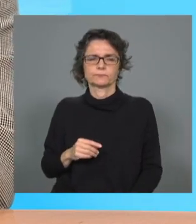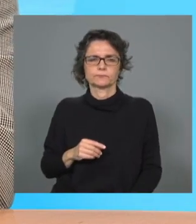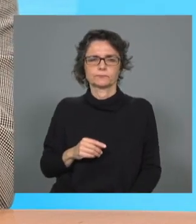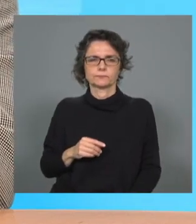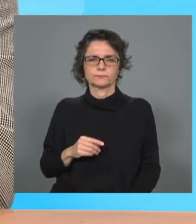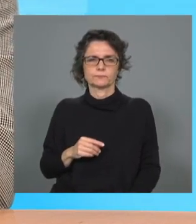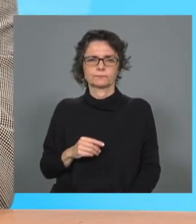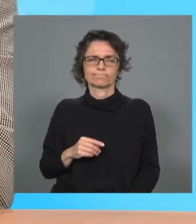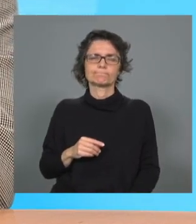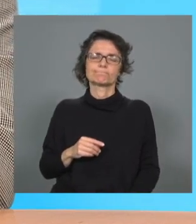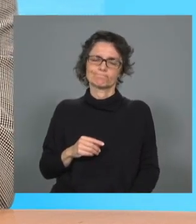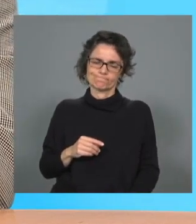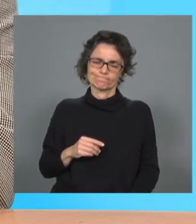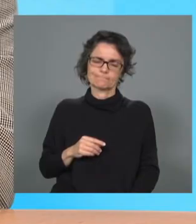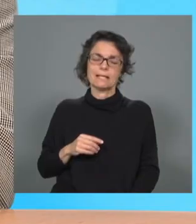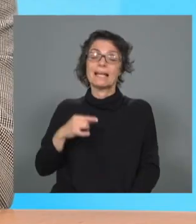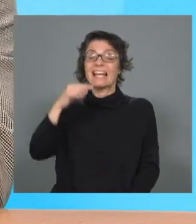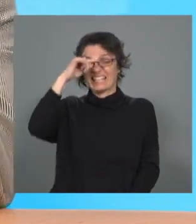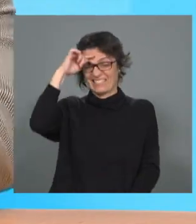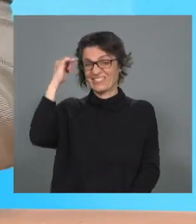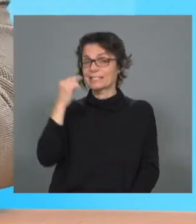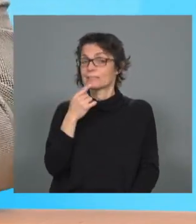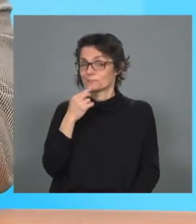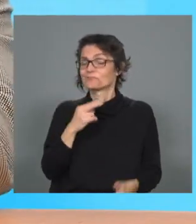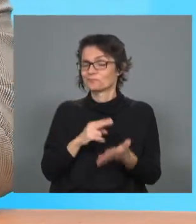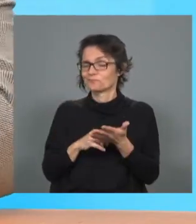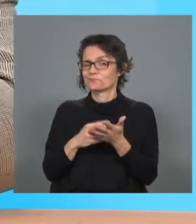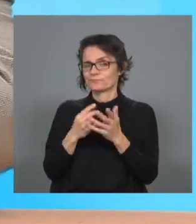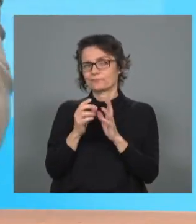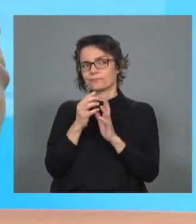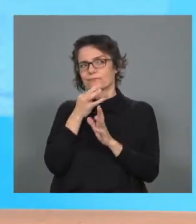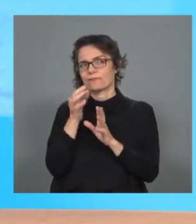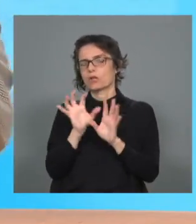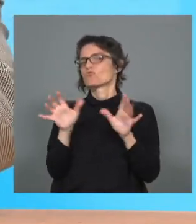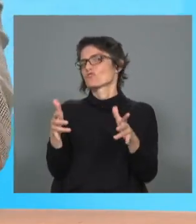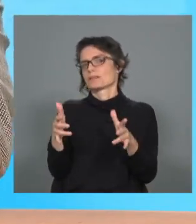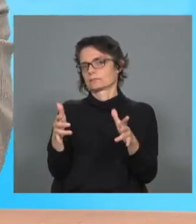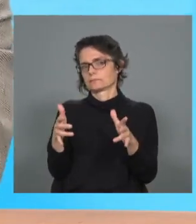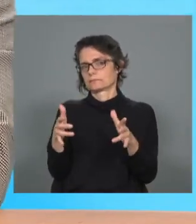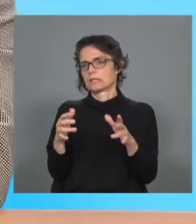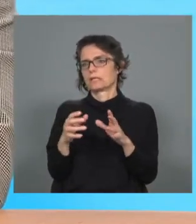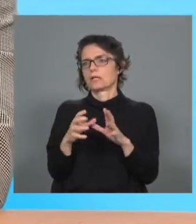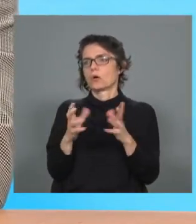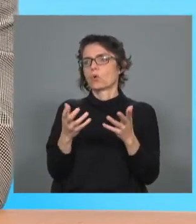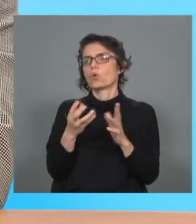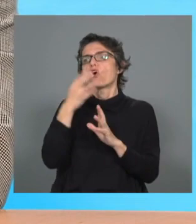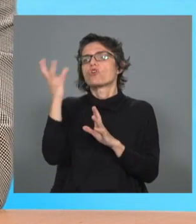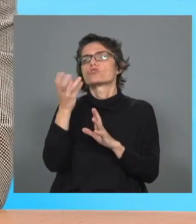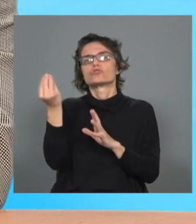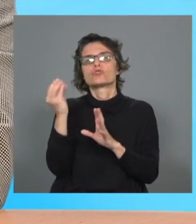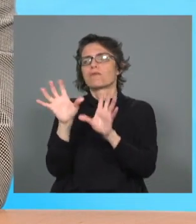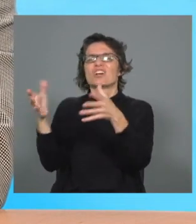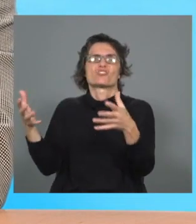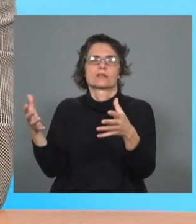É um bocado difícil falarmos de uma população em geral ou de uma população juvenil em geral, porque há